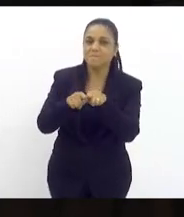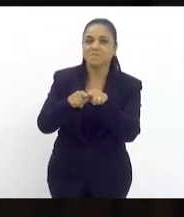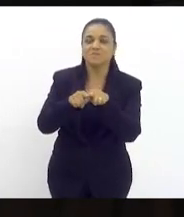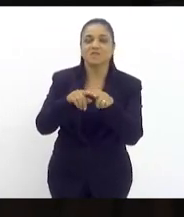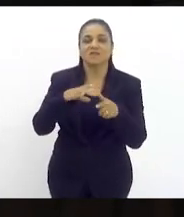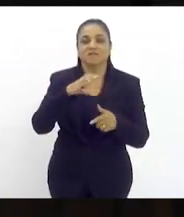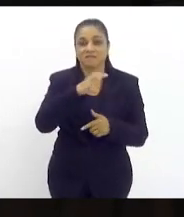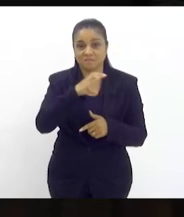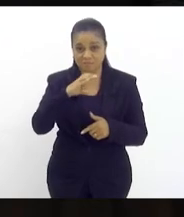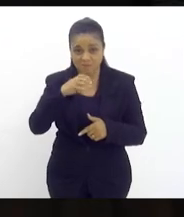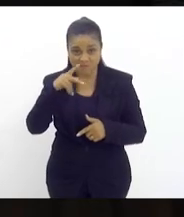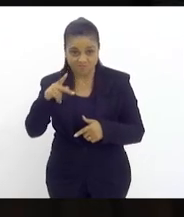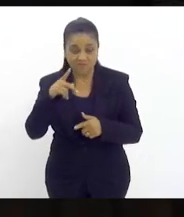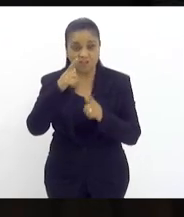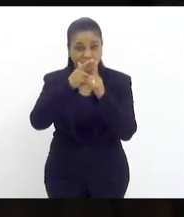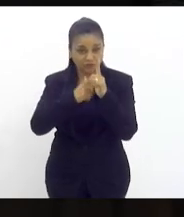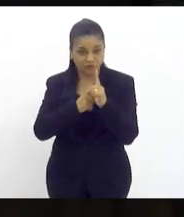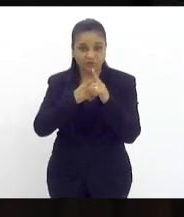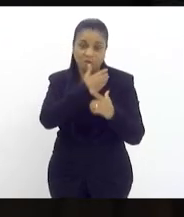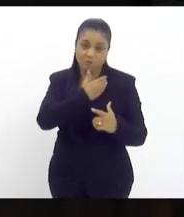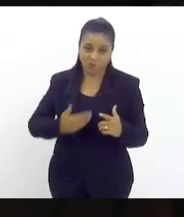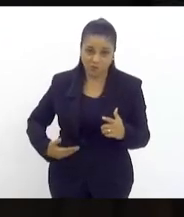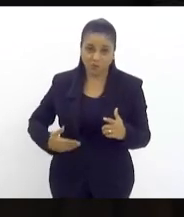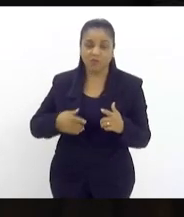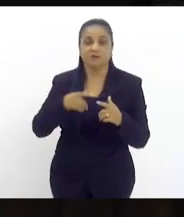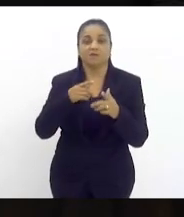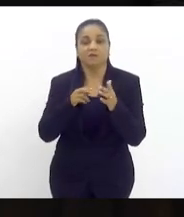da dívida pública e do petróleo e gás.